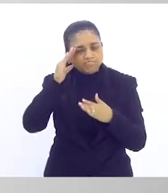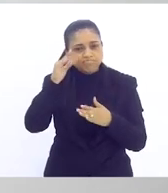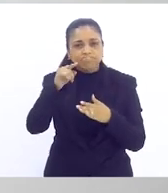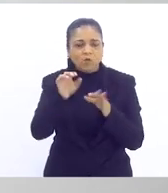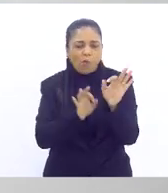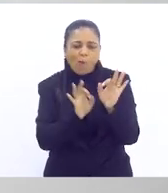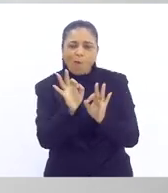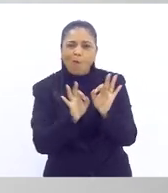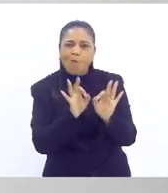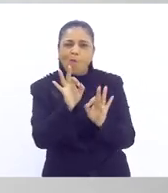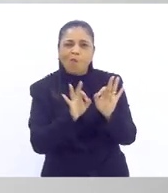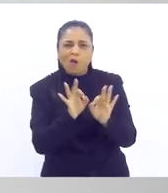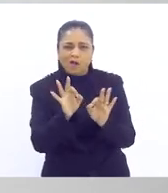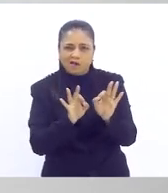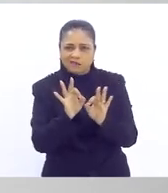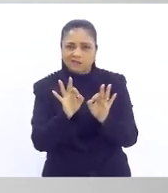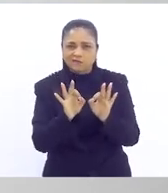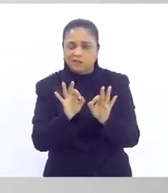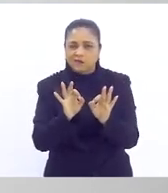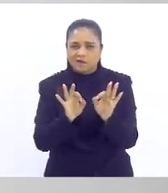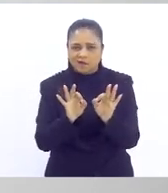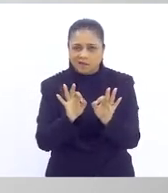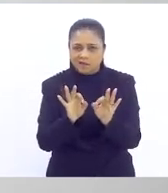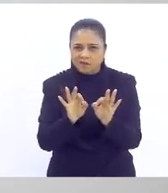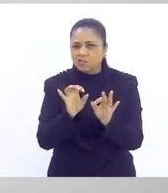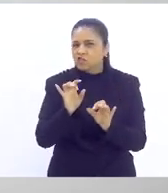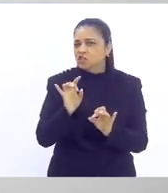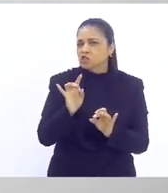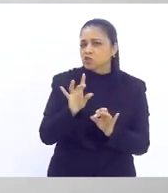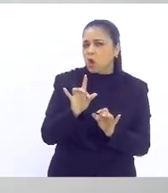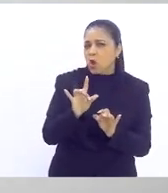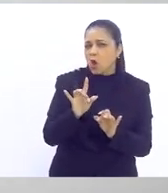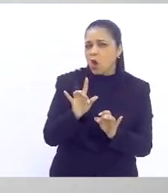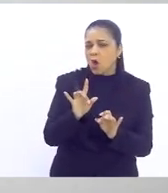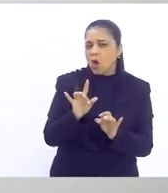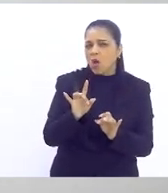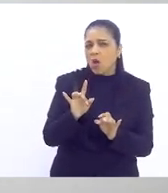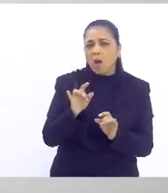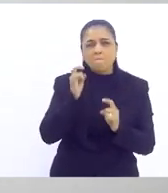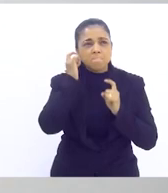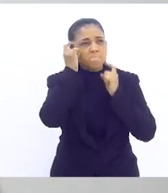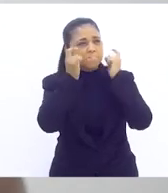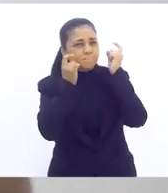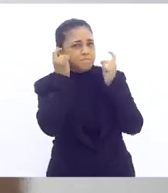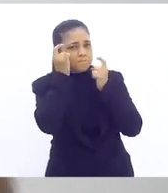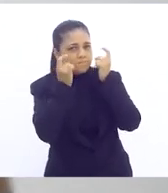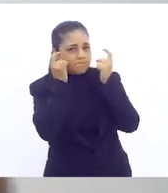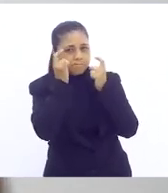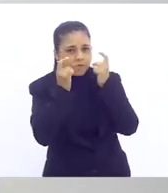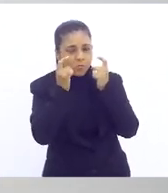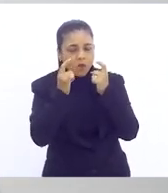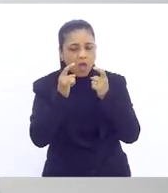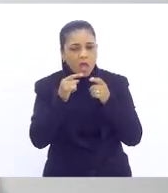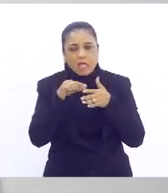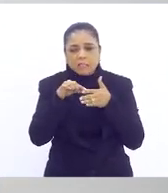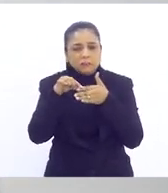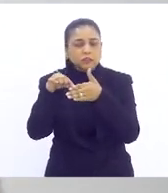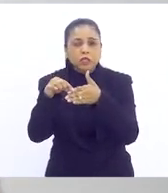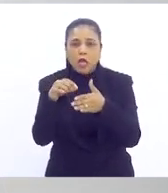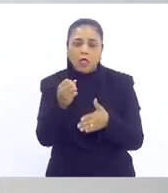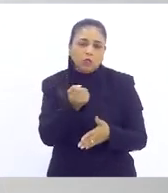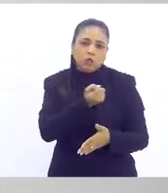organizar não fazermos só a temos a preocupação de só indicar o número de